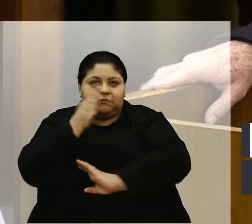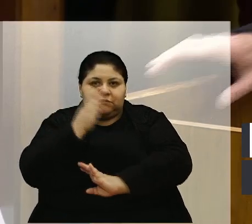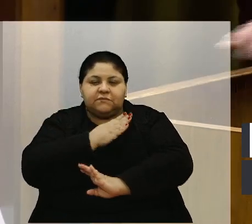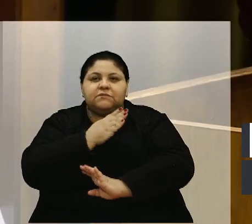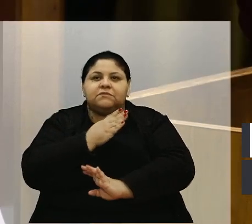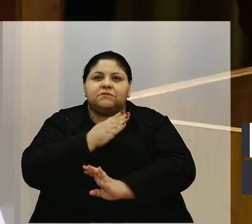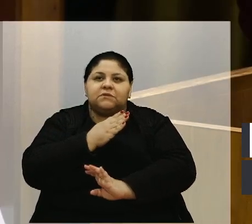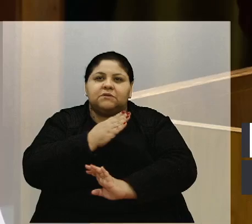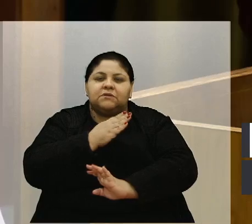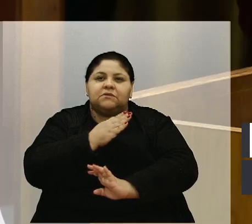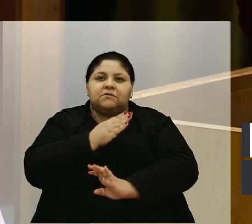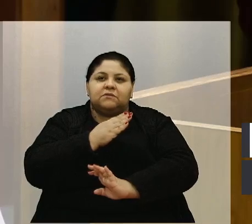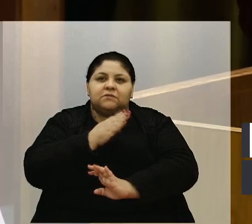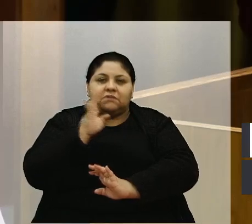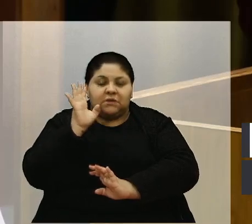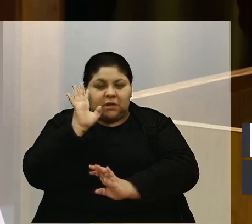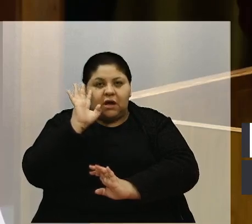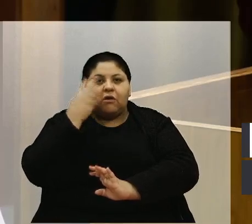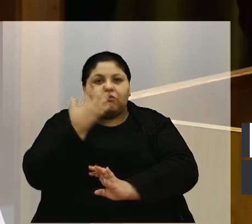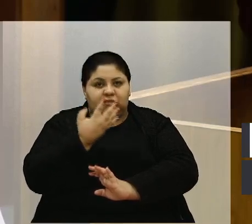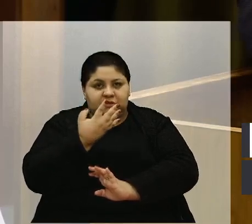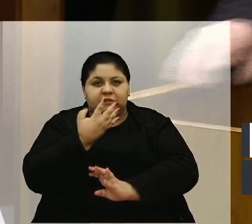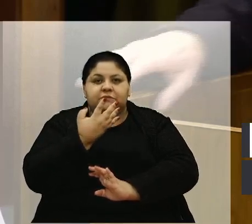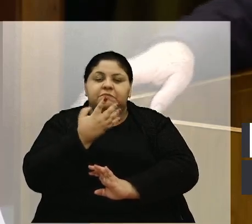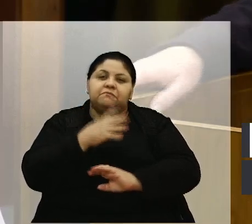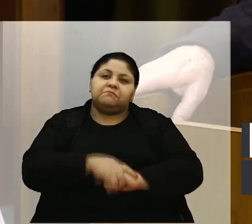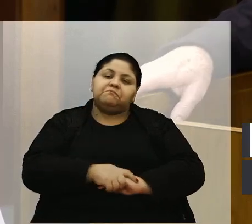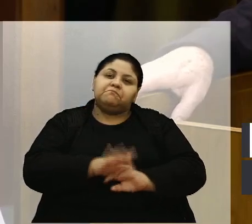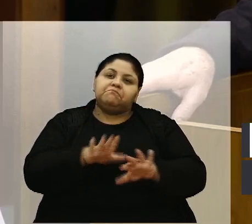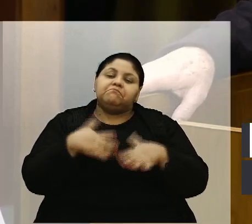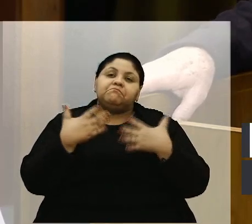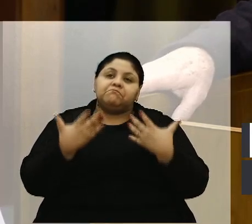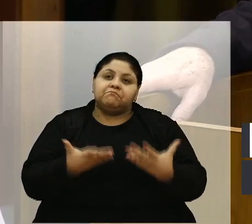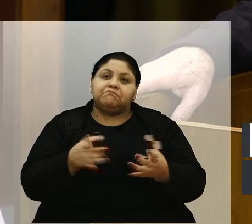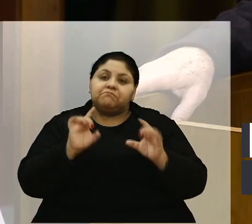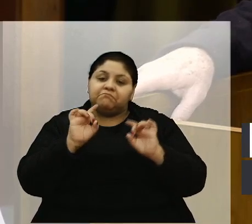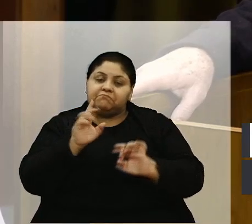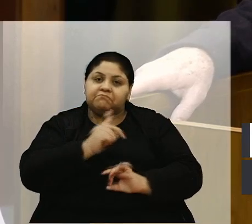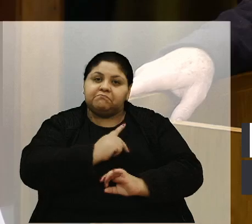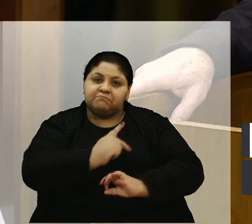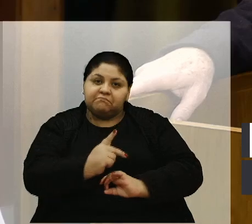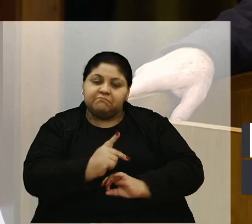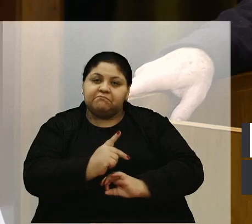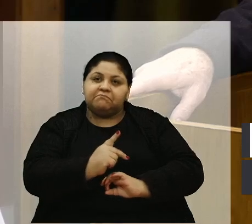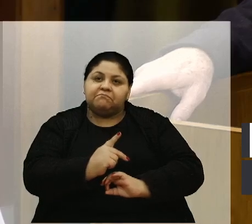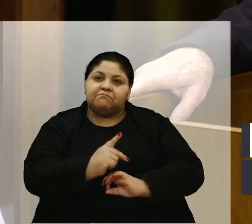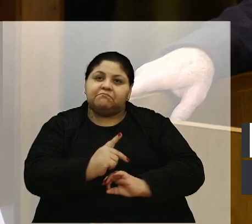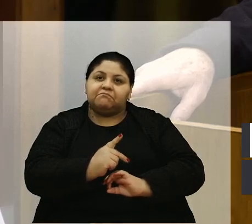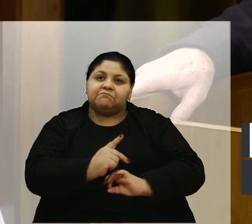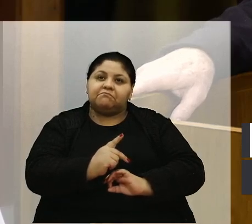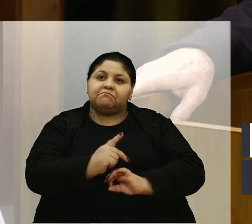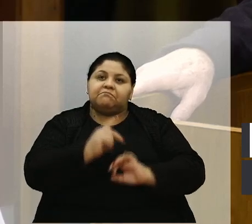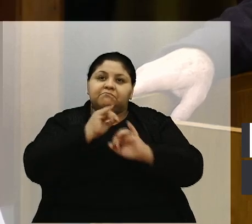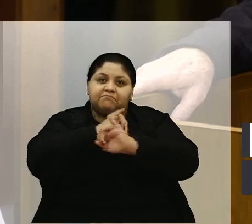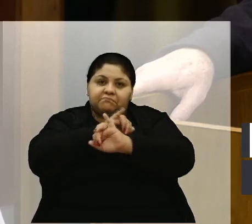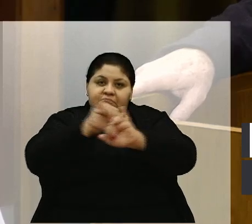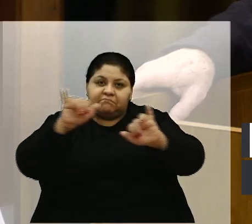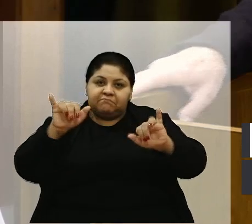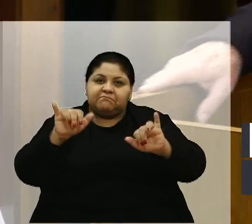que lá chegarem. Então, era isso, senhor presidente. Essa comunicação